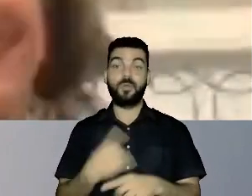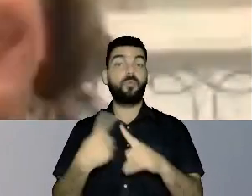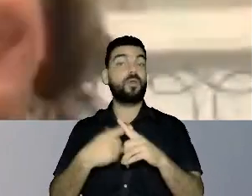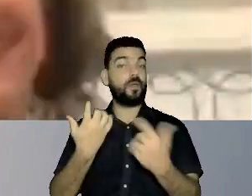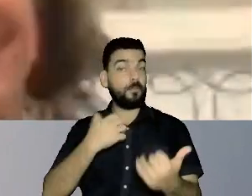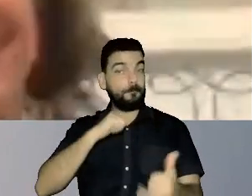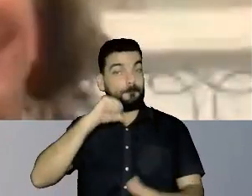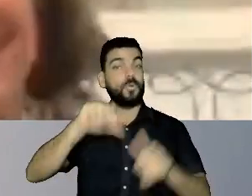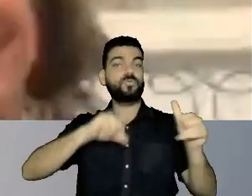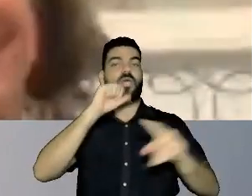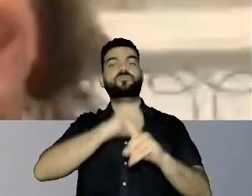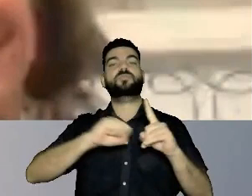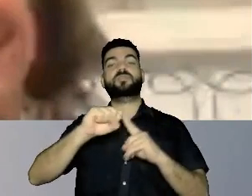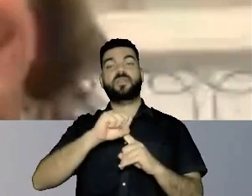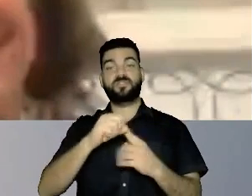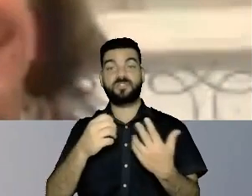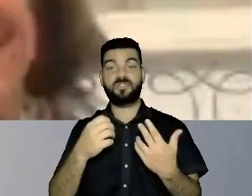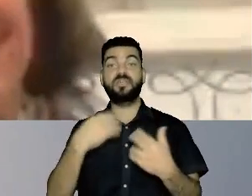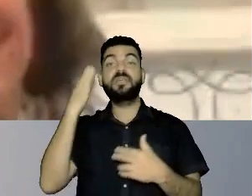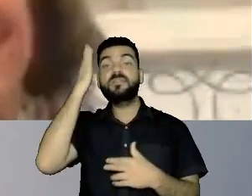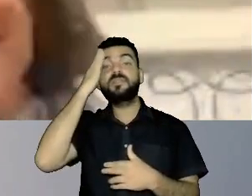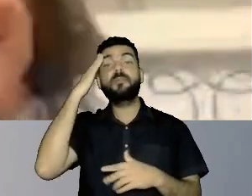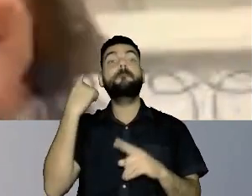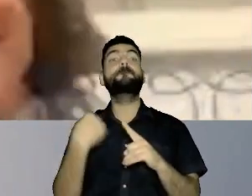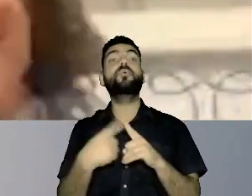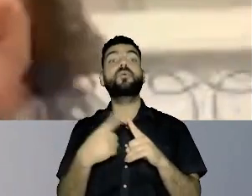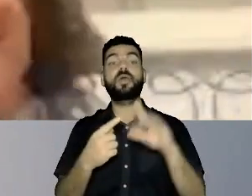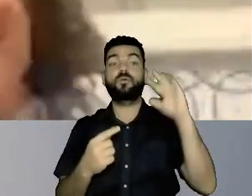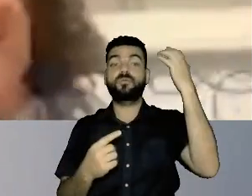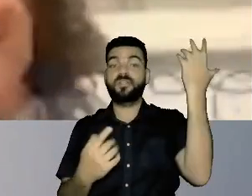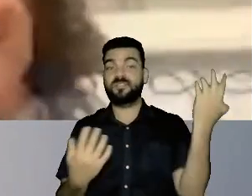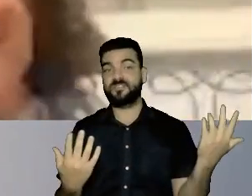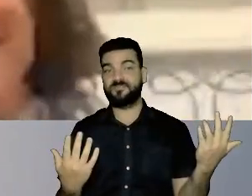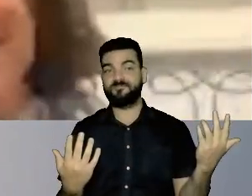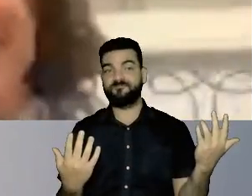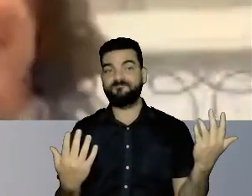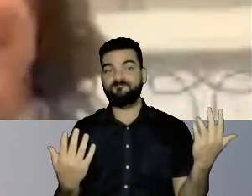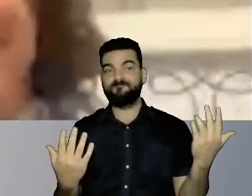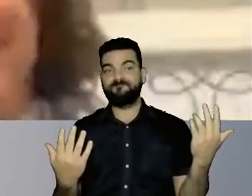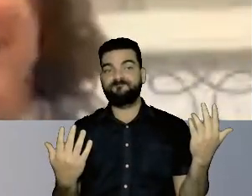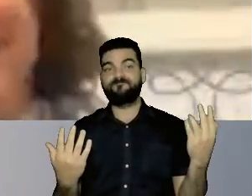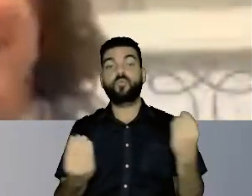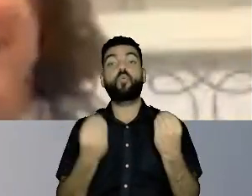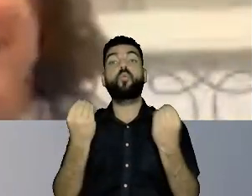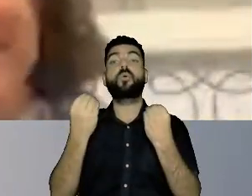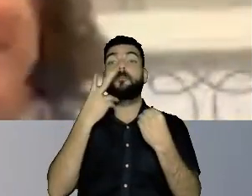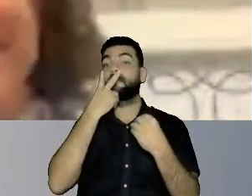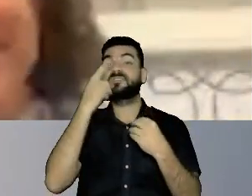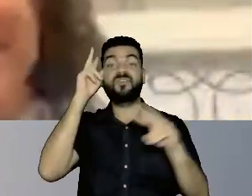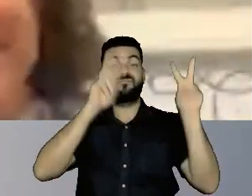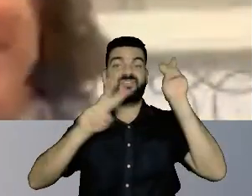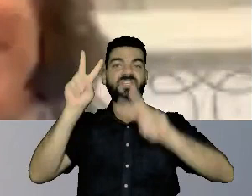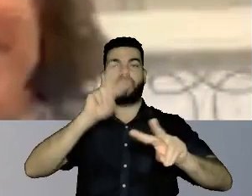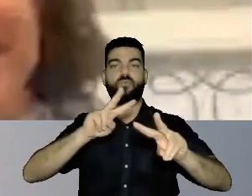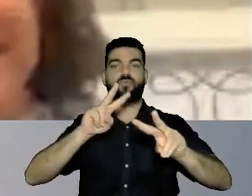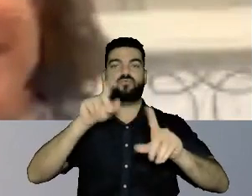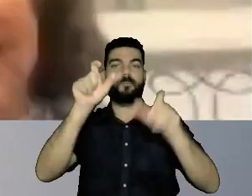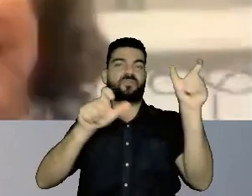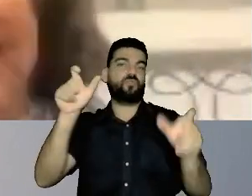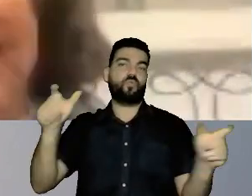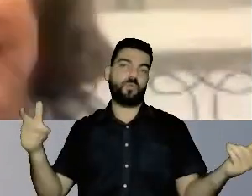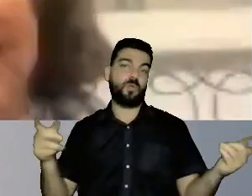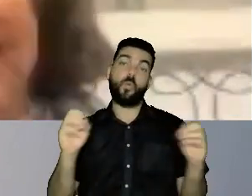se interessa por algo tão importante como a quebra de paradigmas e compreender exatamente como